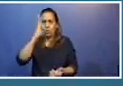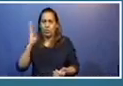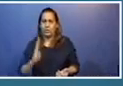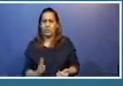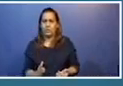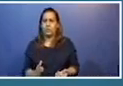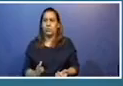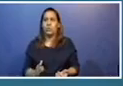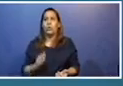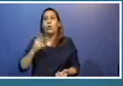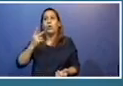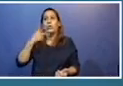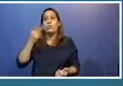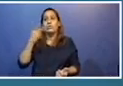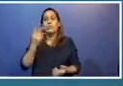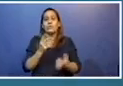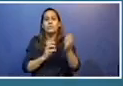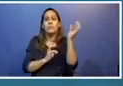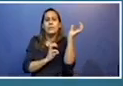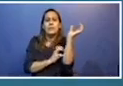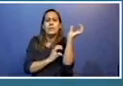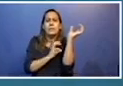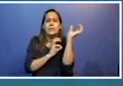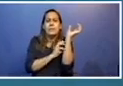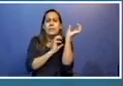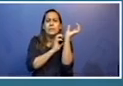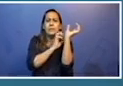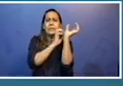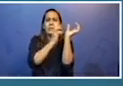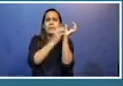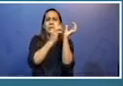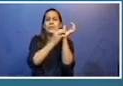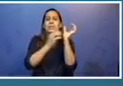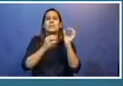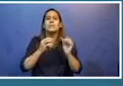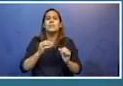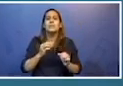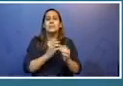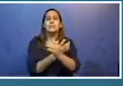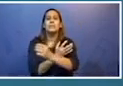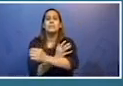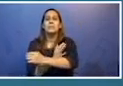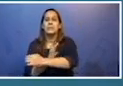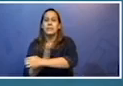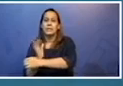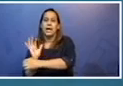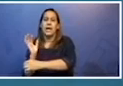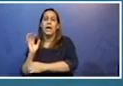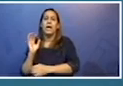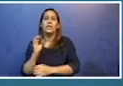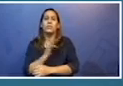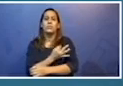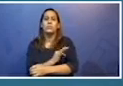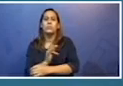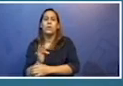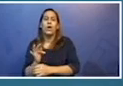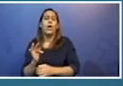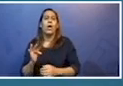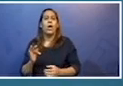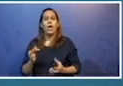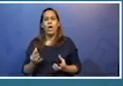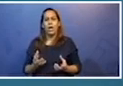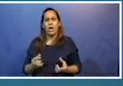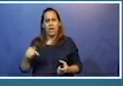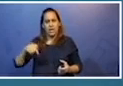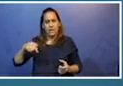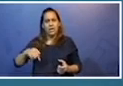Quando falamos em caatinga, cerrado, será que esse tipo de vegetação é aqui da nossa